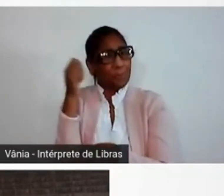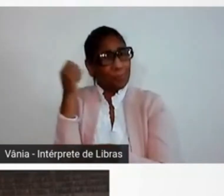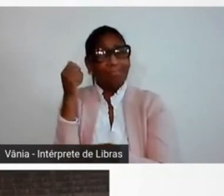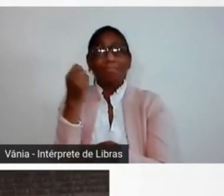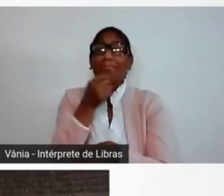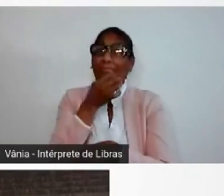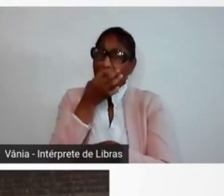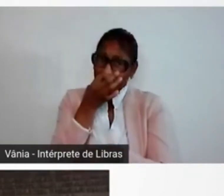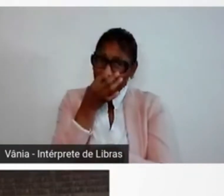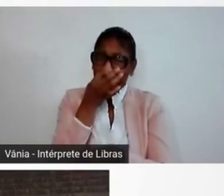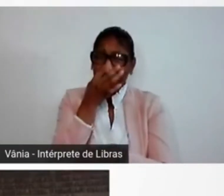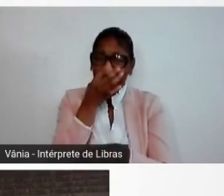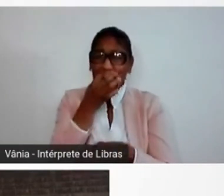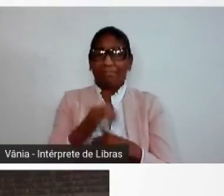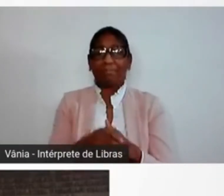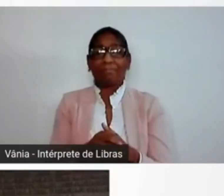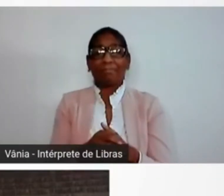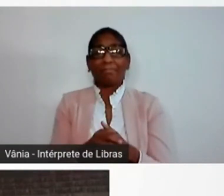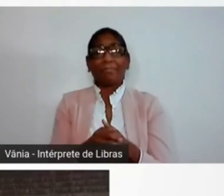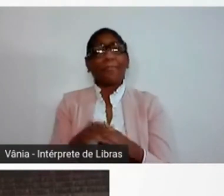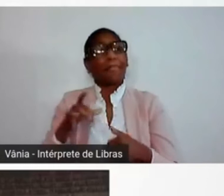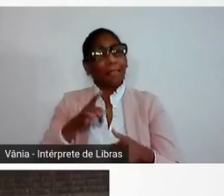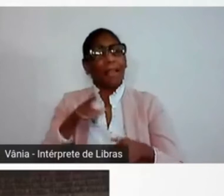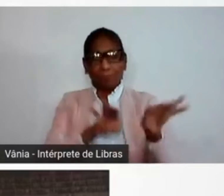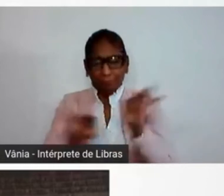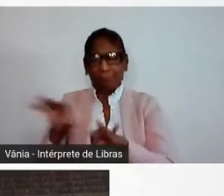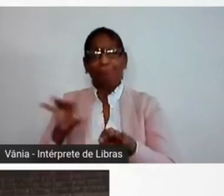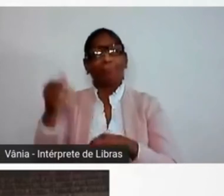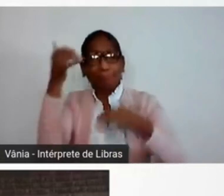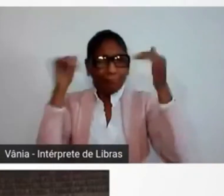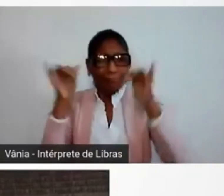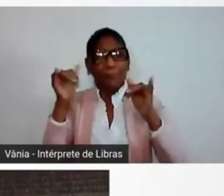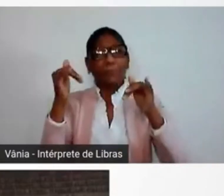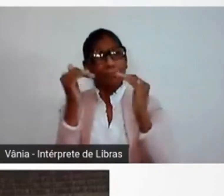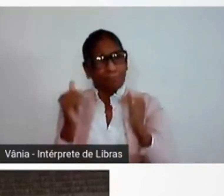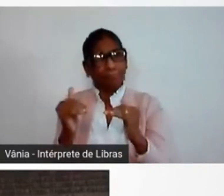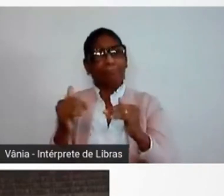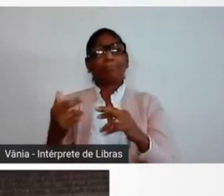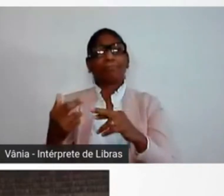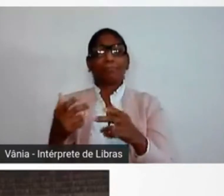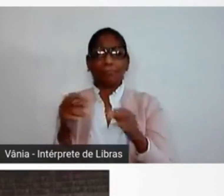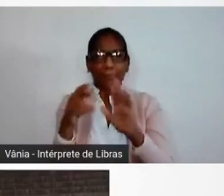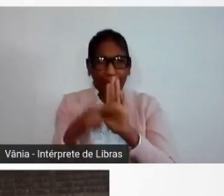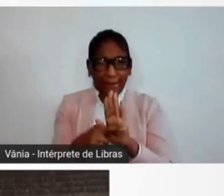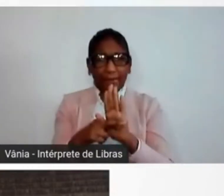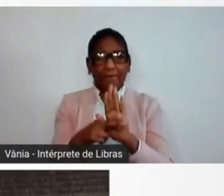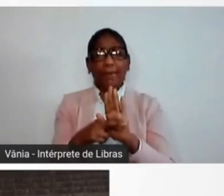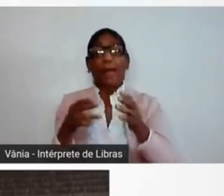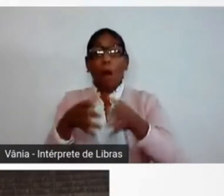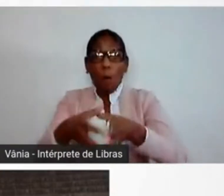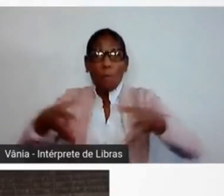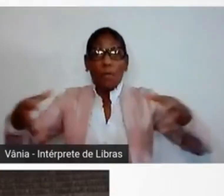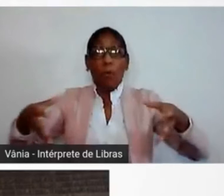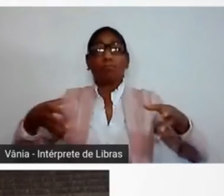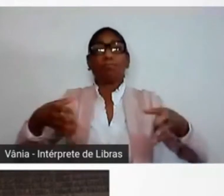obviamente, tem aí uma série de medidas que foram feitas, né? A ampliação de leitos que permite com que não